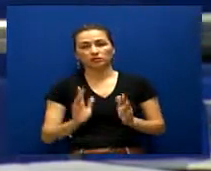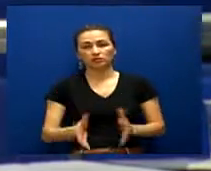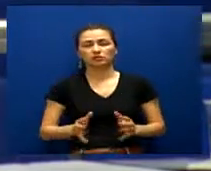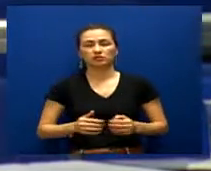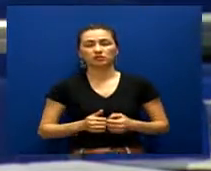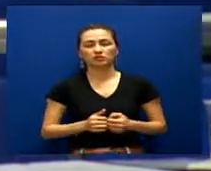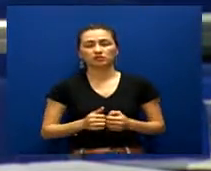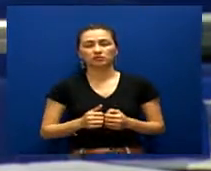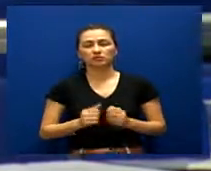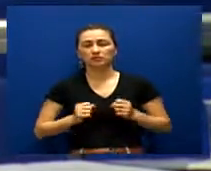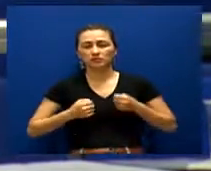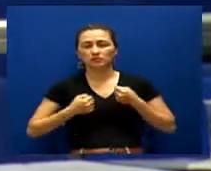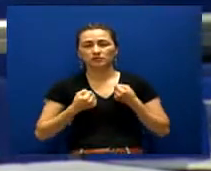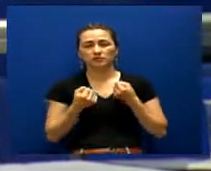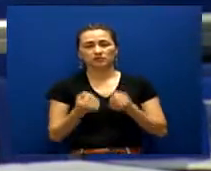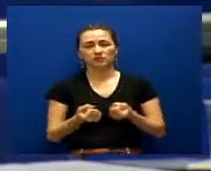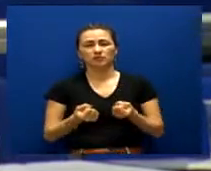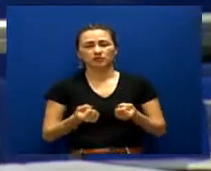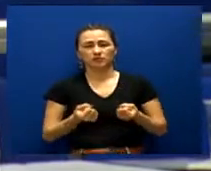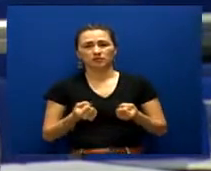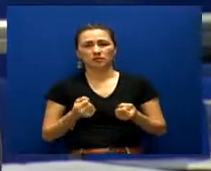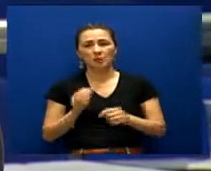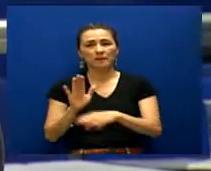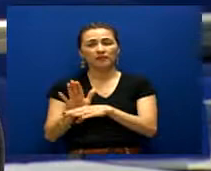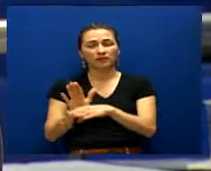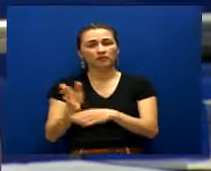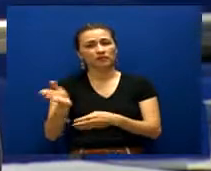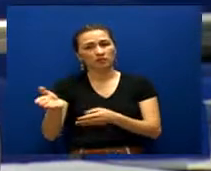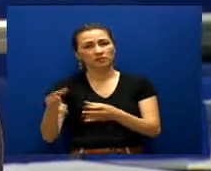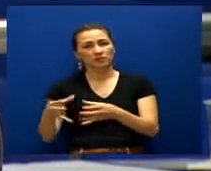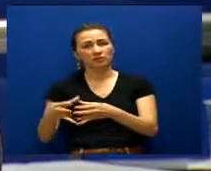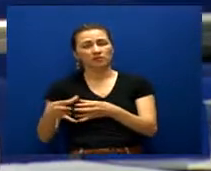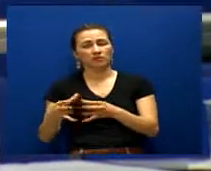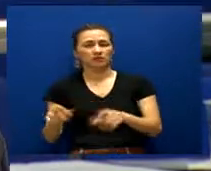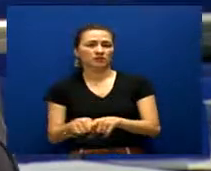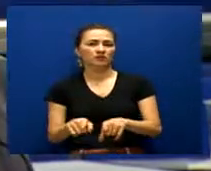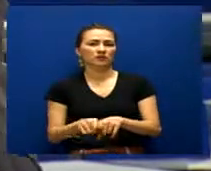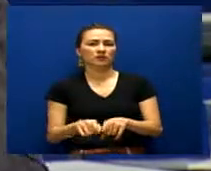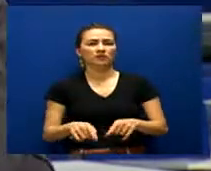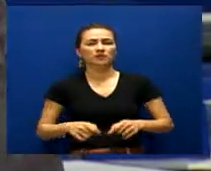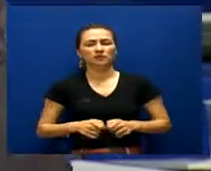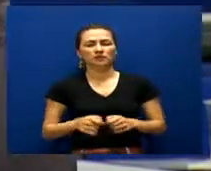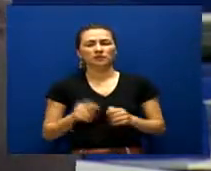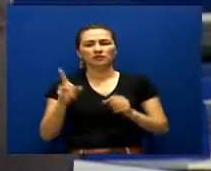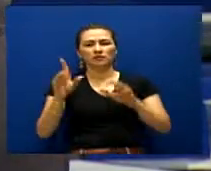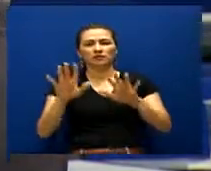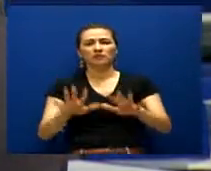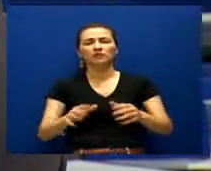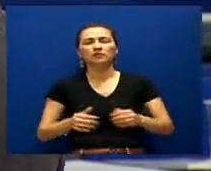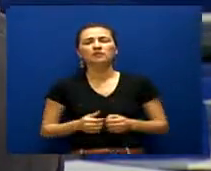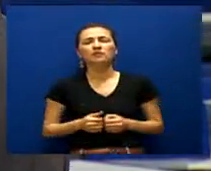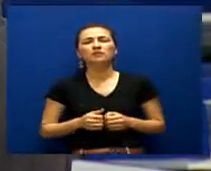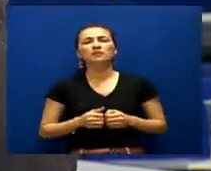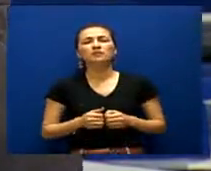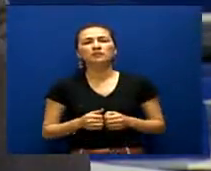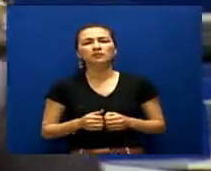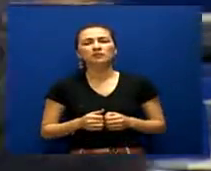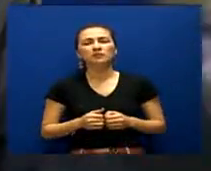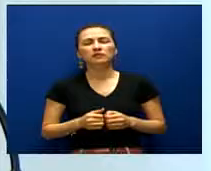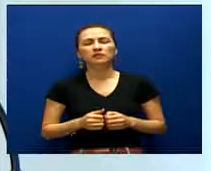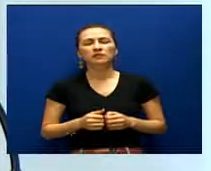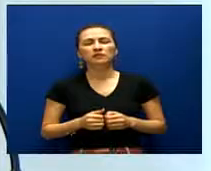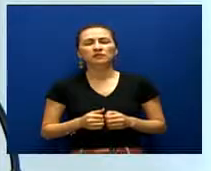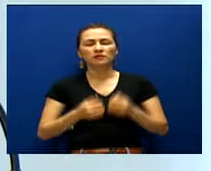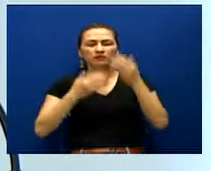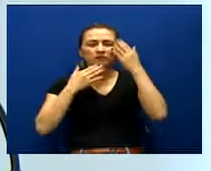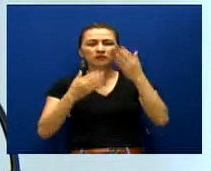que é extremamente importante e necessária para a cidade. Deus abençoe nesse novo desafio.